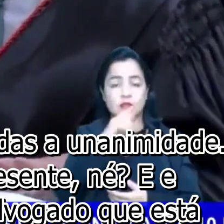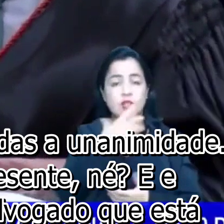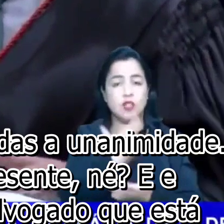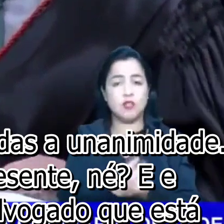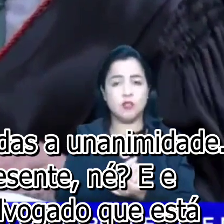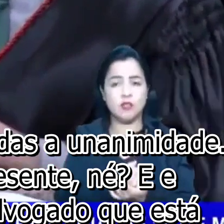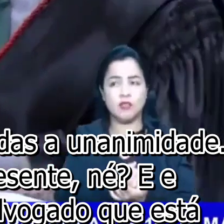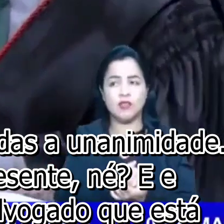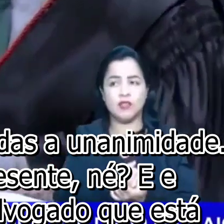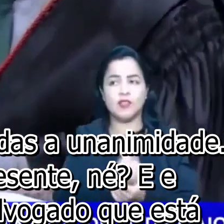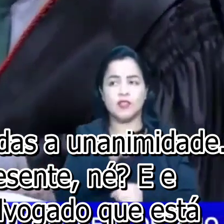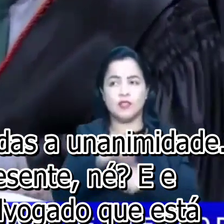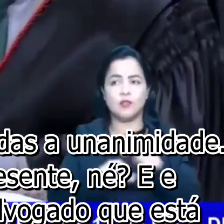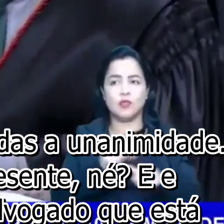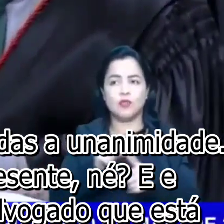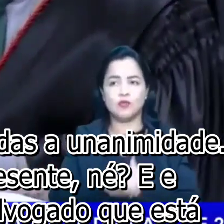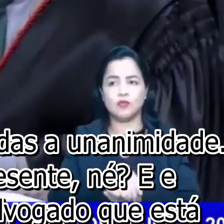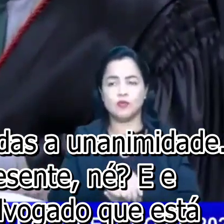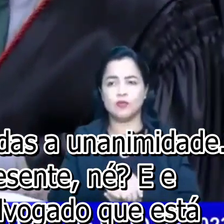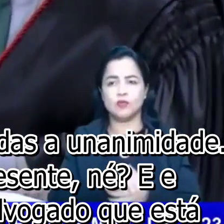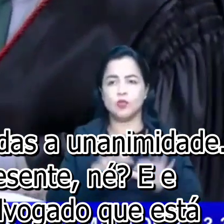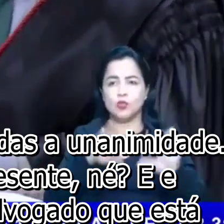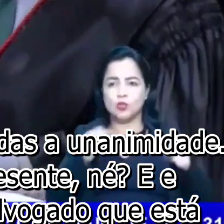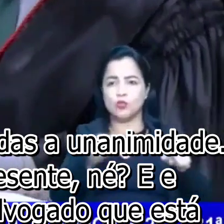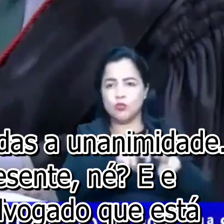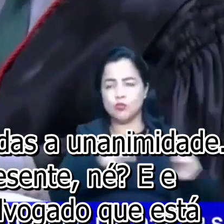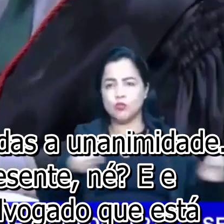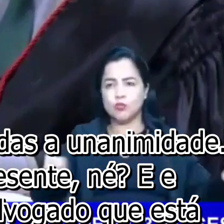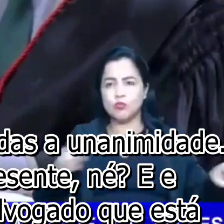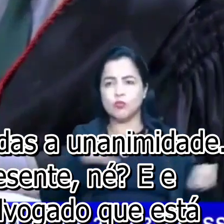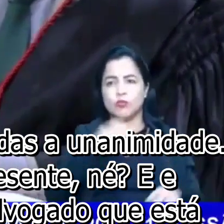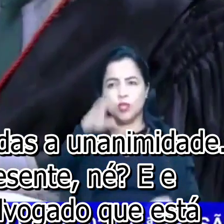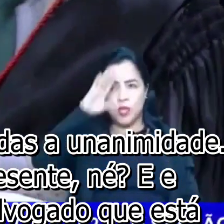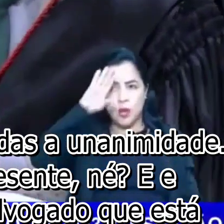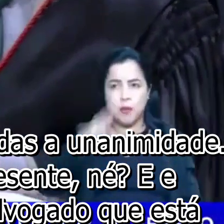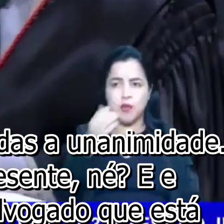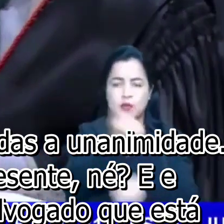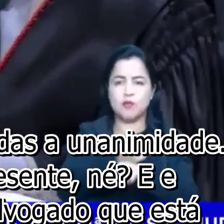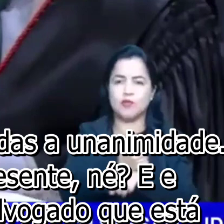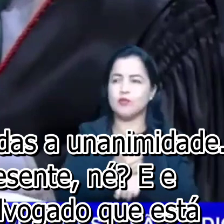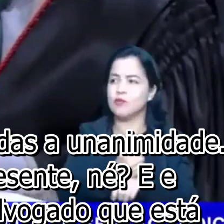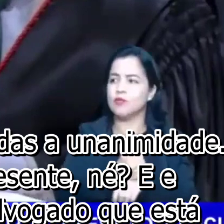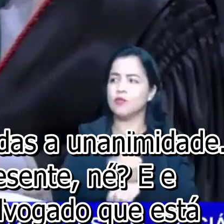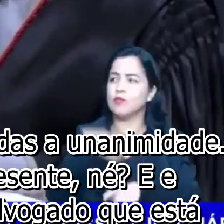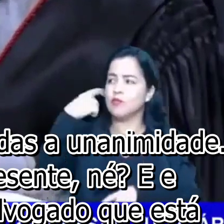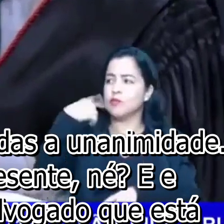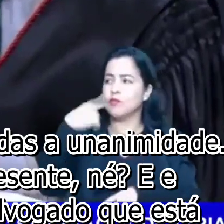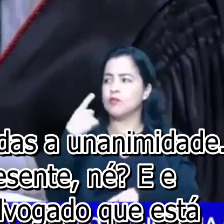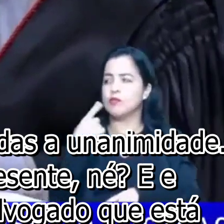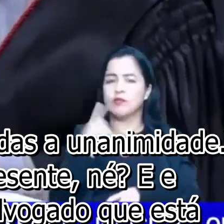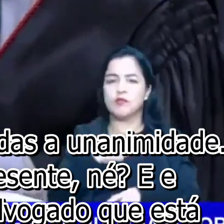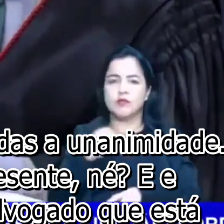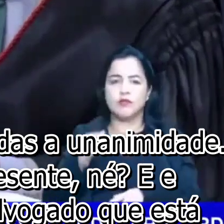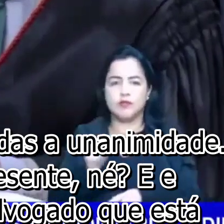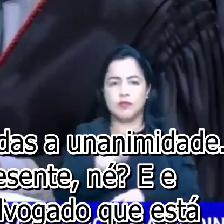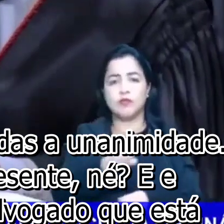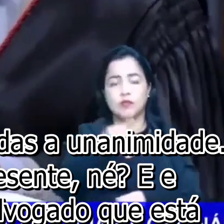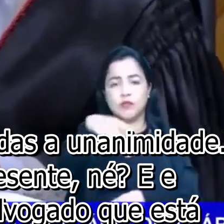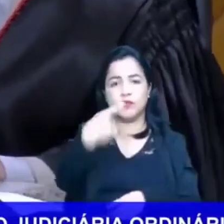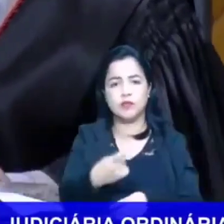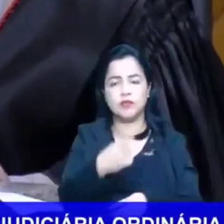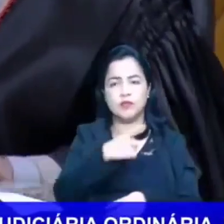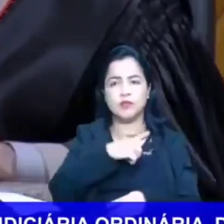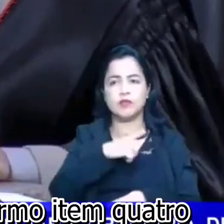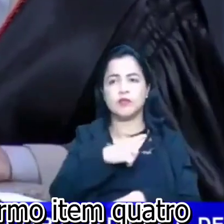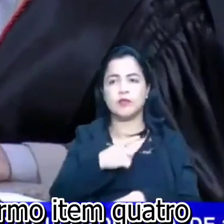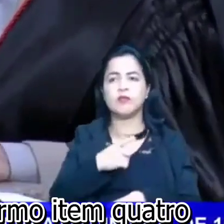aprovadas à unanimidade. E nós vamos dar prioridade ao advogado que está presente, né? E depois temos ainda também uma prioridade de um advogado que